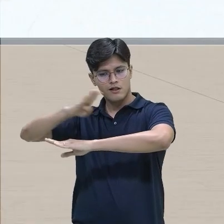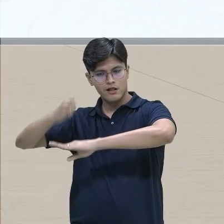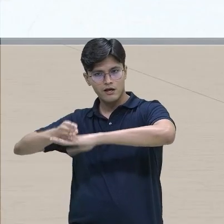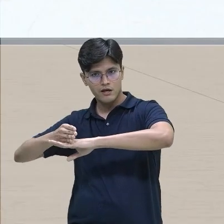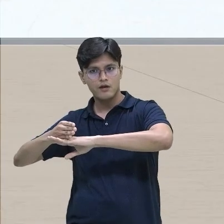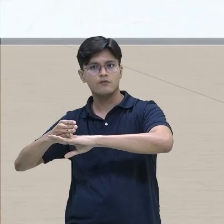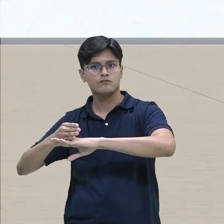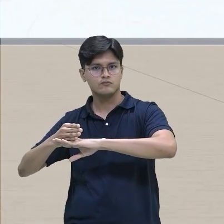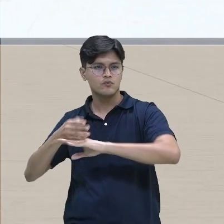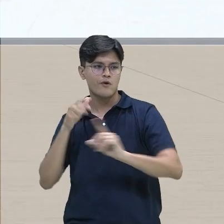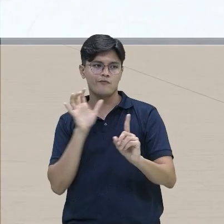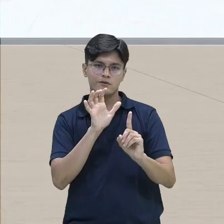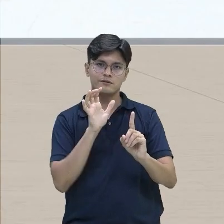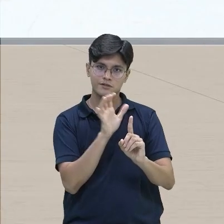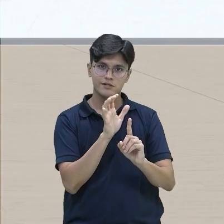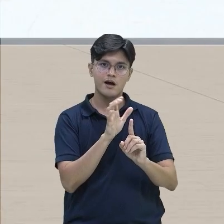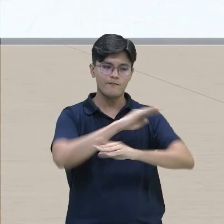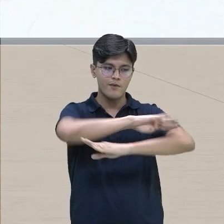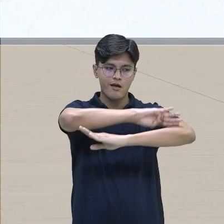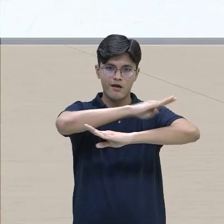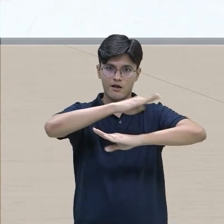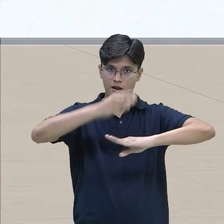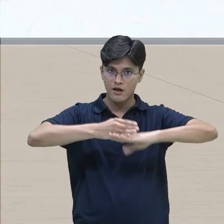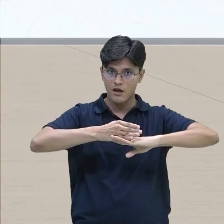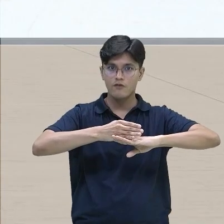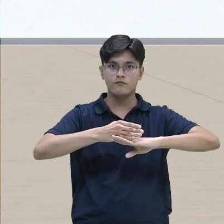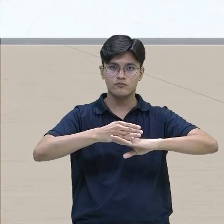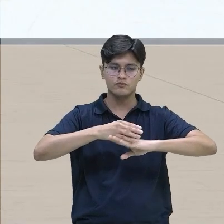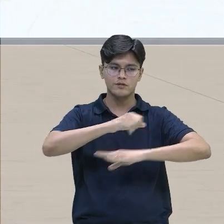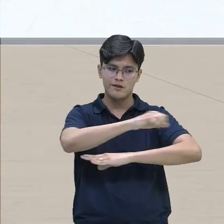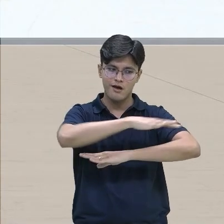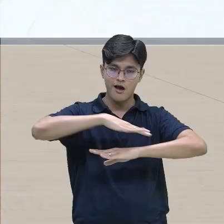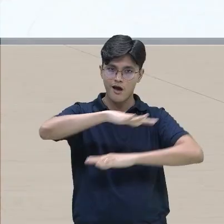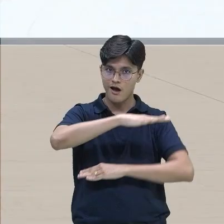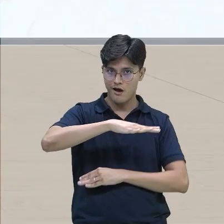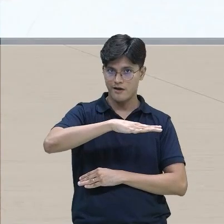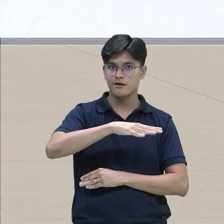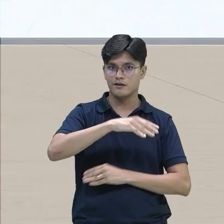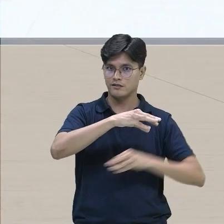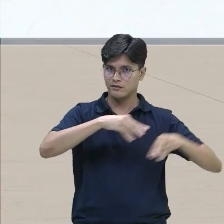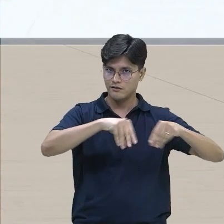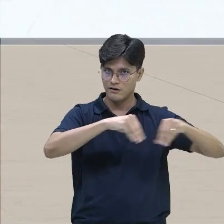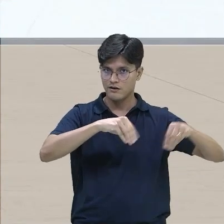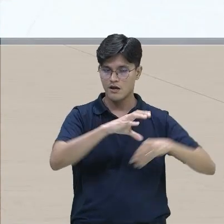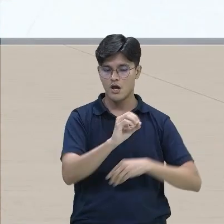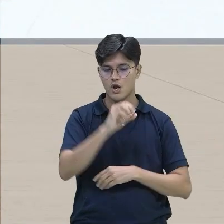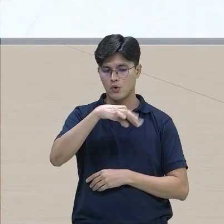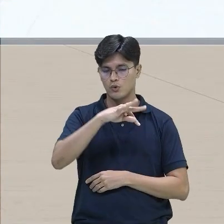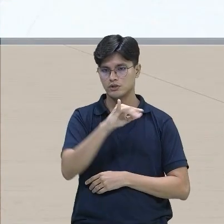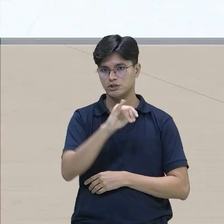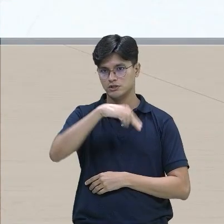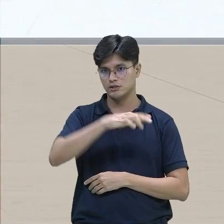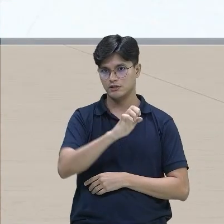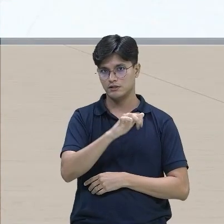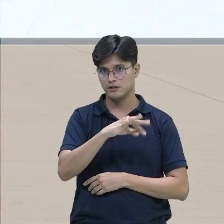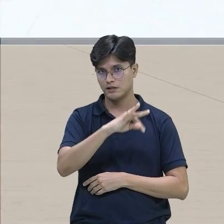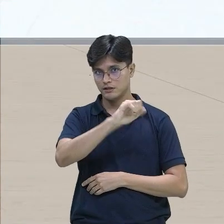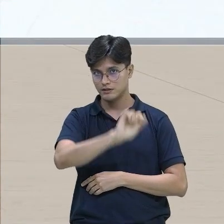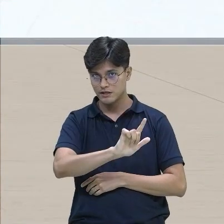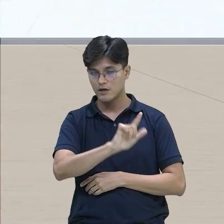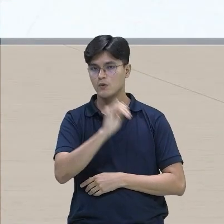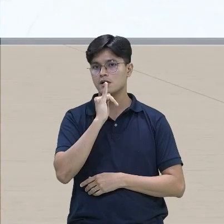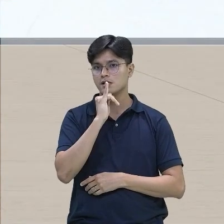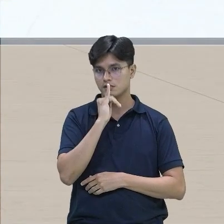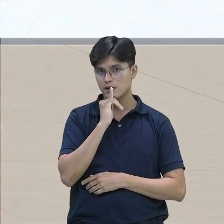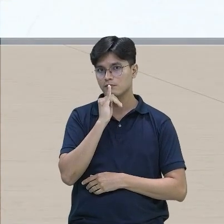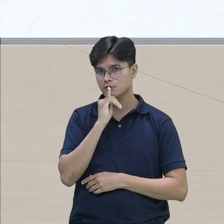Quanto mais distante, no caso aqui do oceano, a gente observa que vão existir áreas de planaltos, vão existir